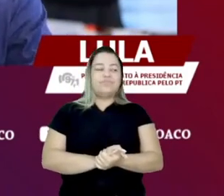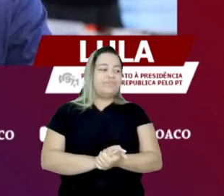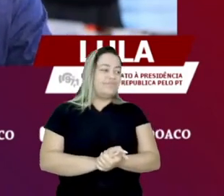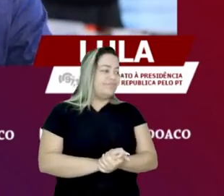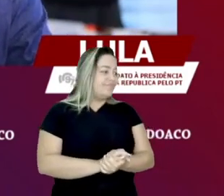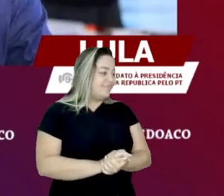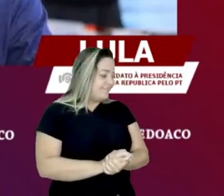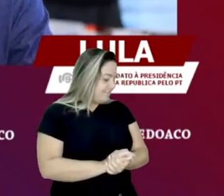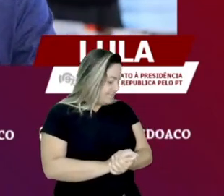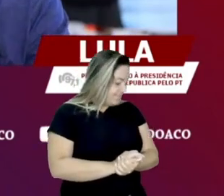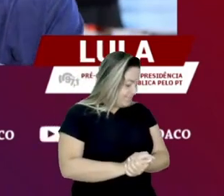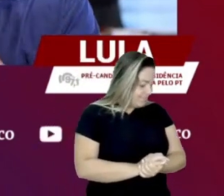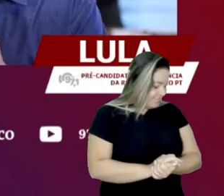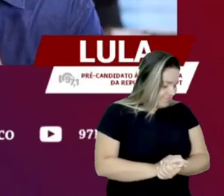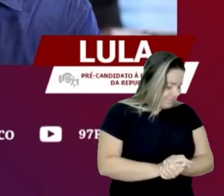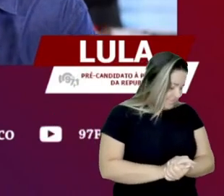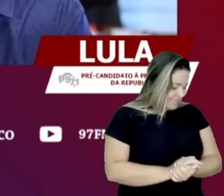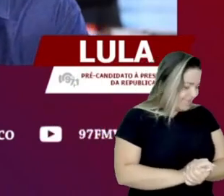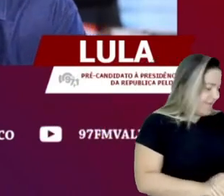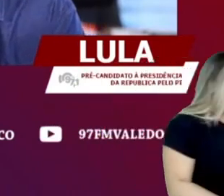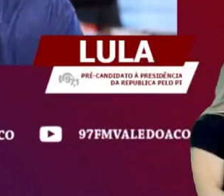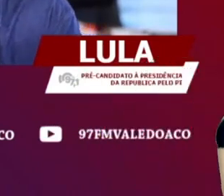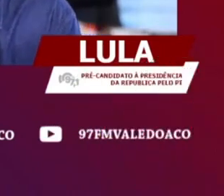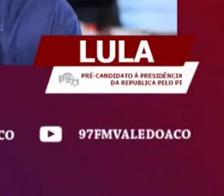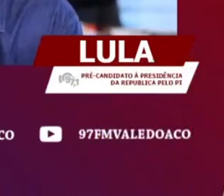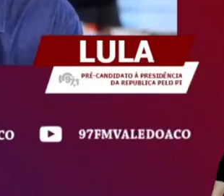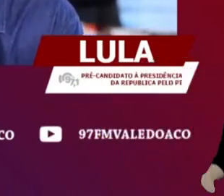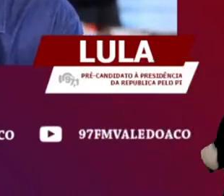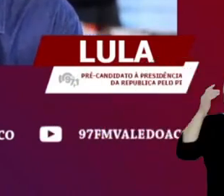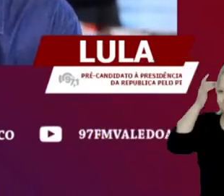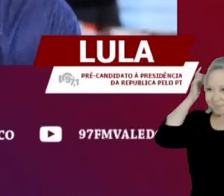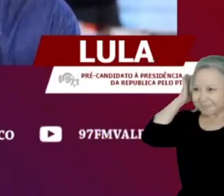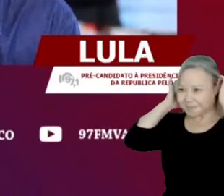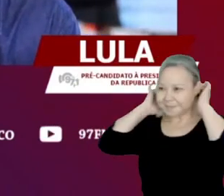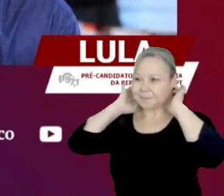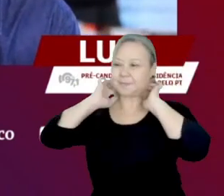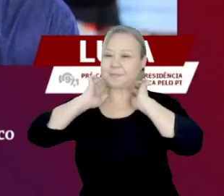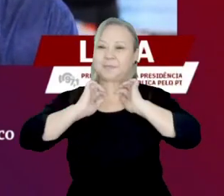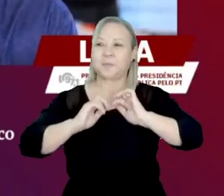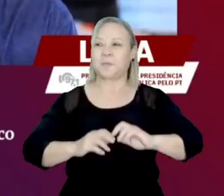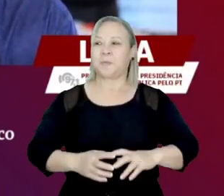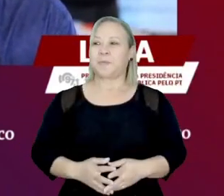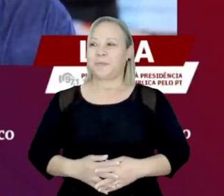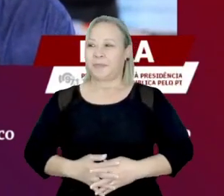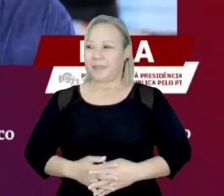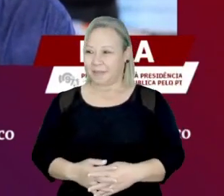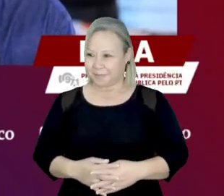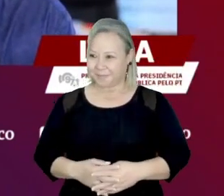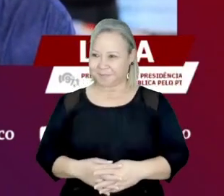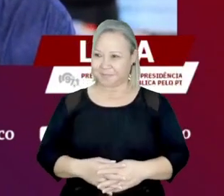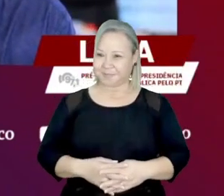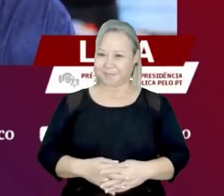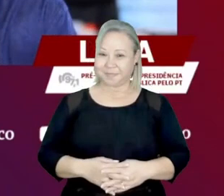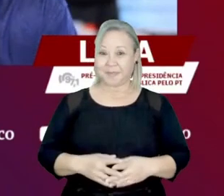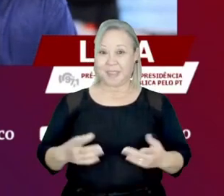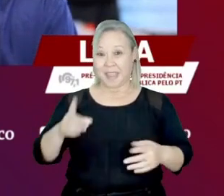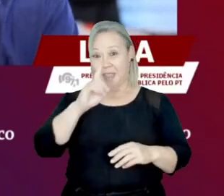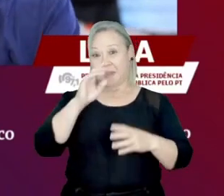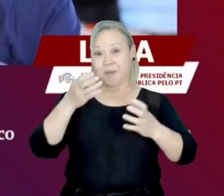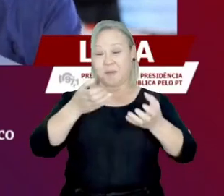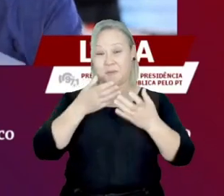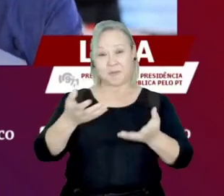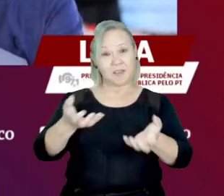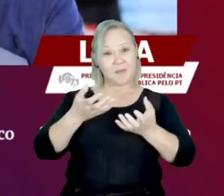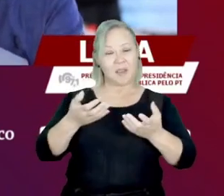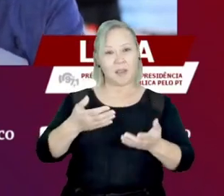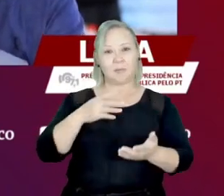estou prometendo, mas se Deus quiser, eu não quero terminar essa campanha sem ir no Vale do Aço. Podemos, então. Alguma coisa eu quero